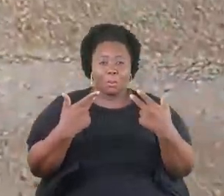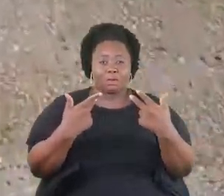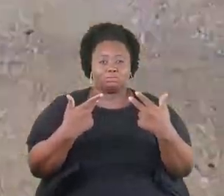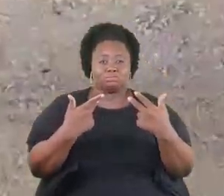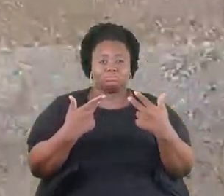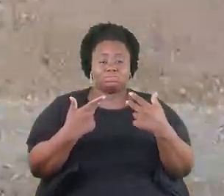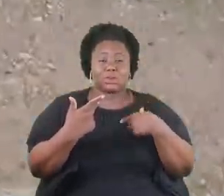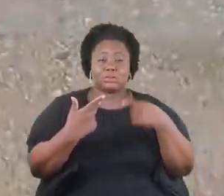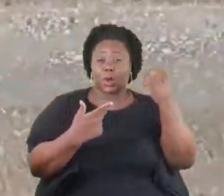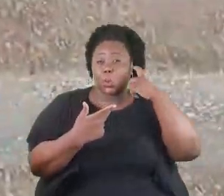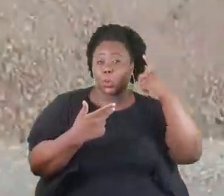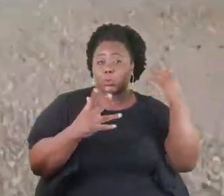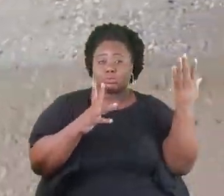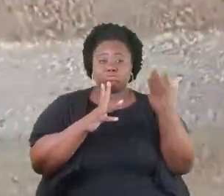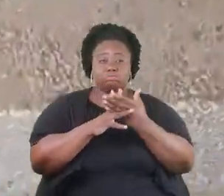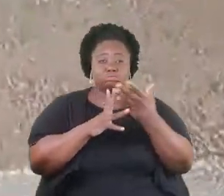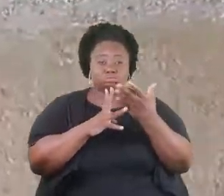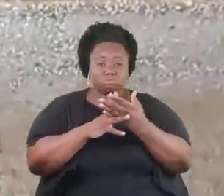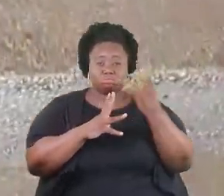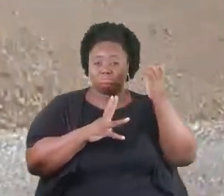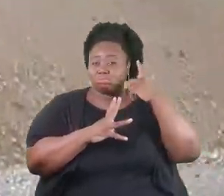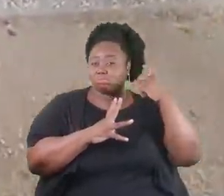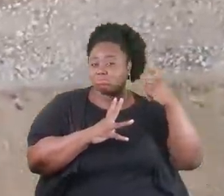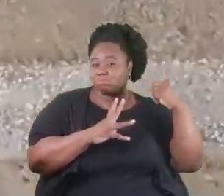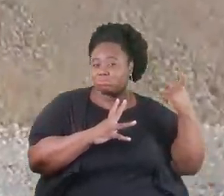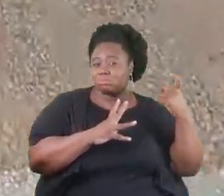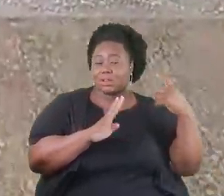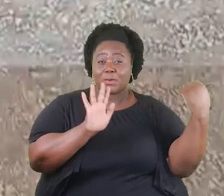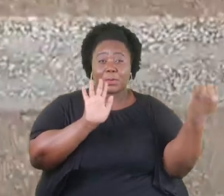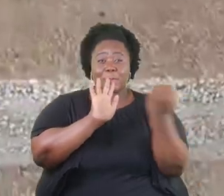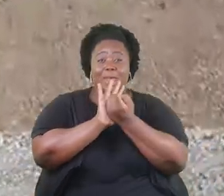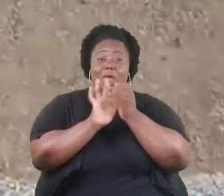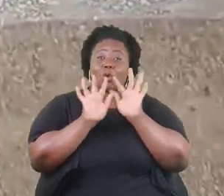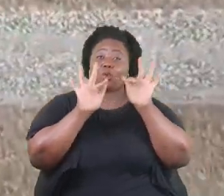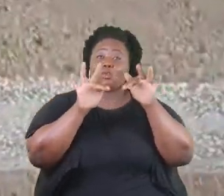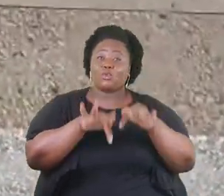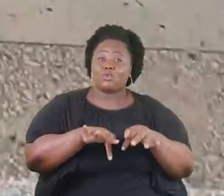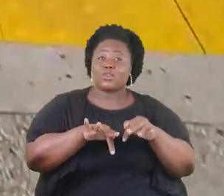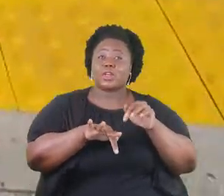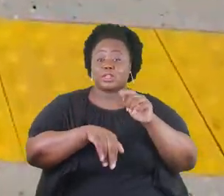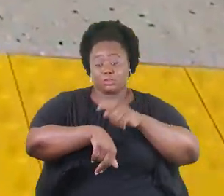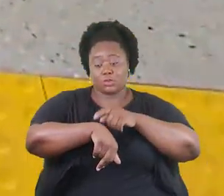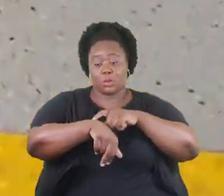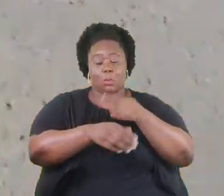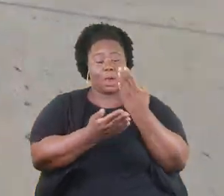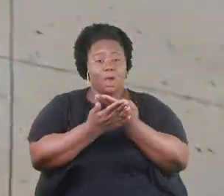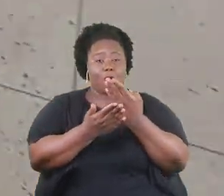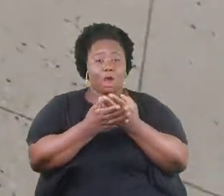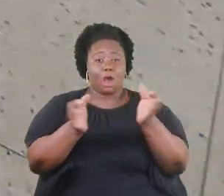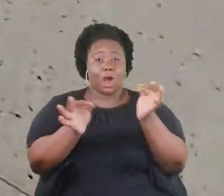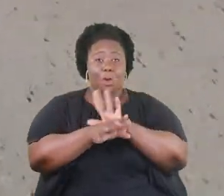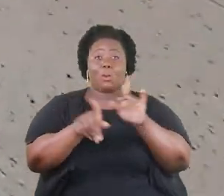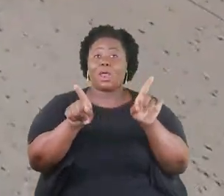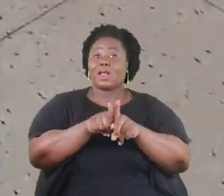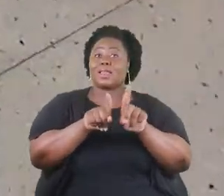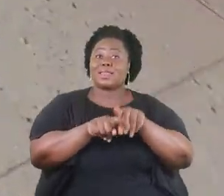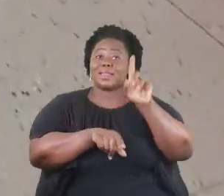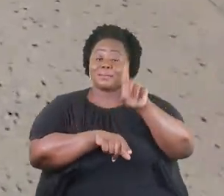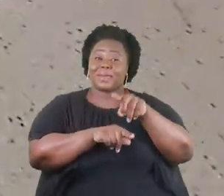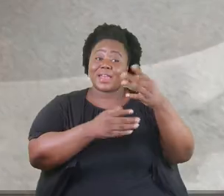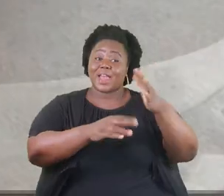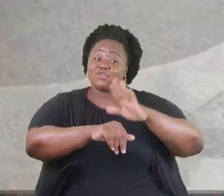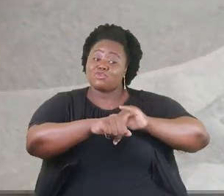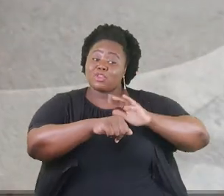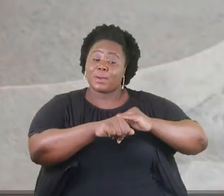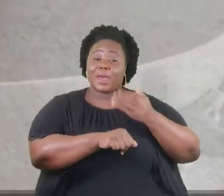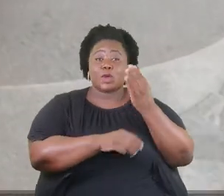toques intervalados das campainhas estridentes marcam o fim de algum horário de aula, bem como é o chamado para a hora